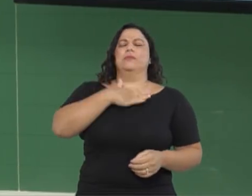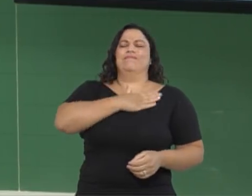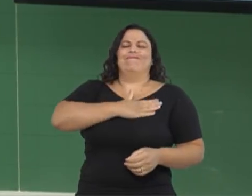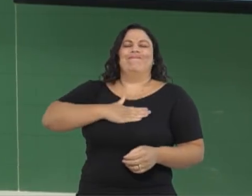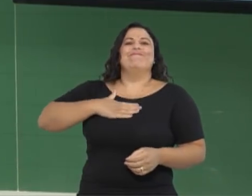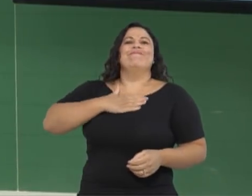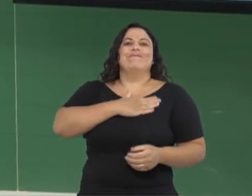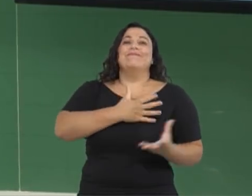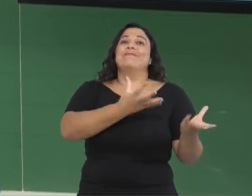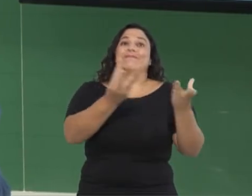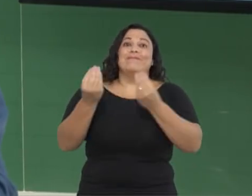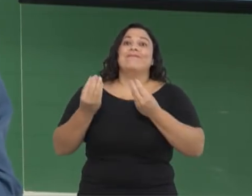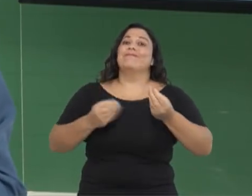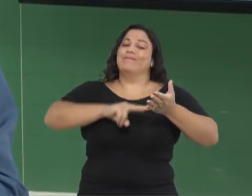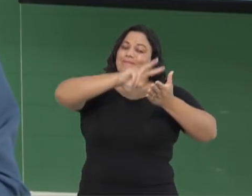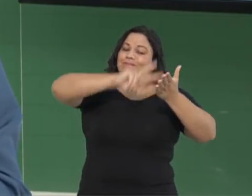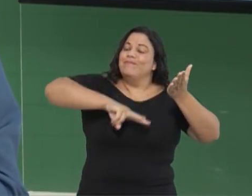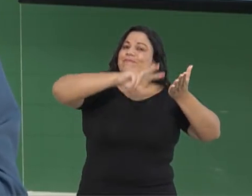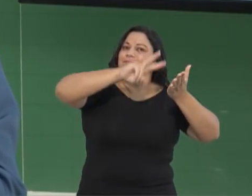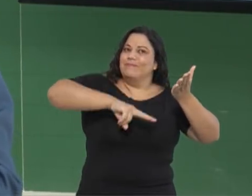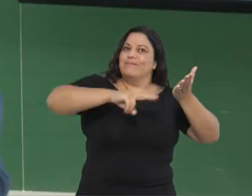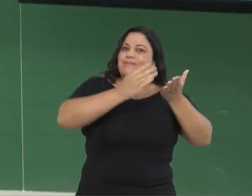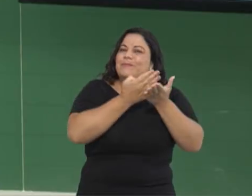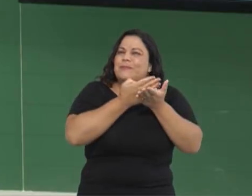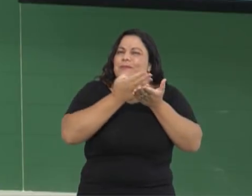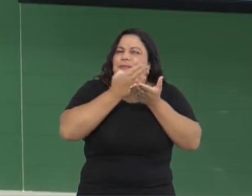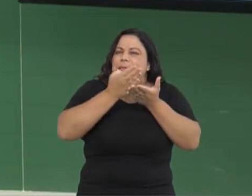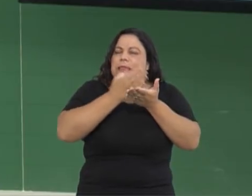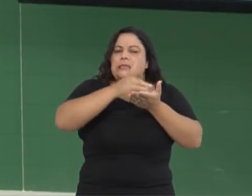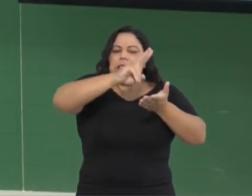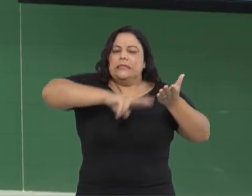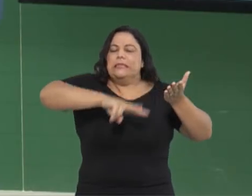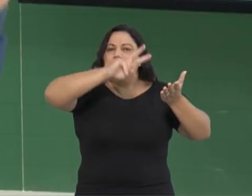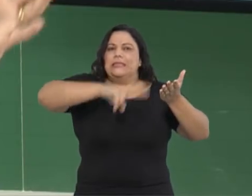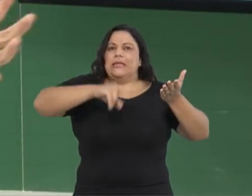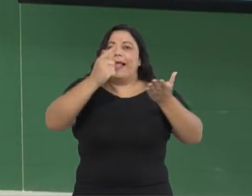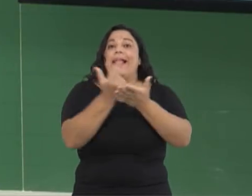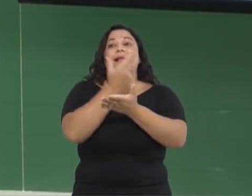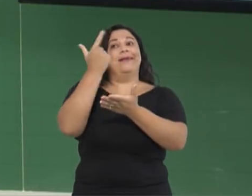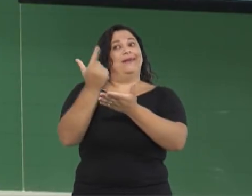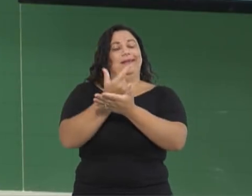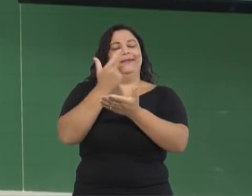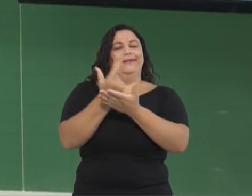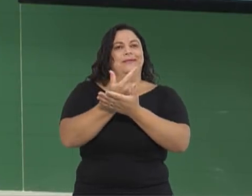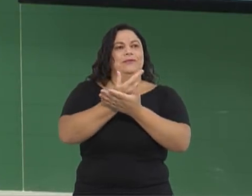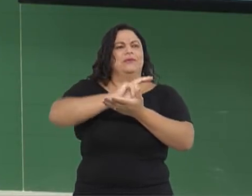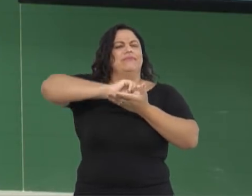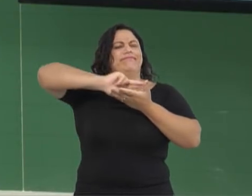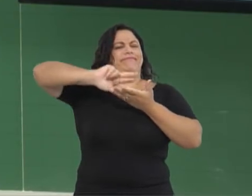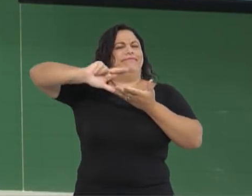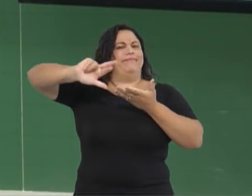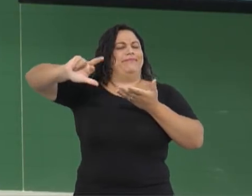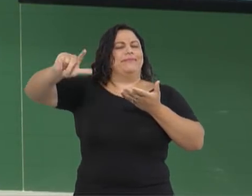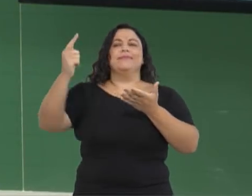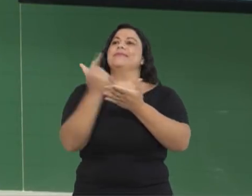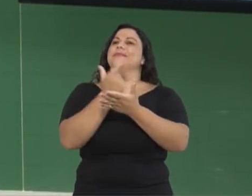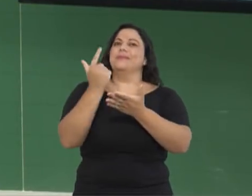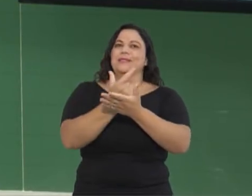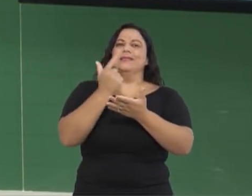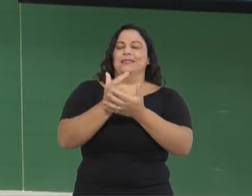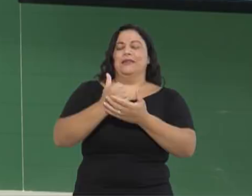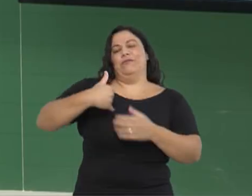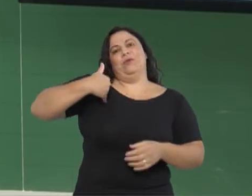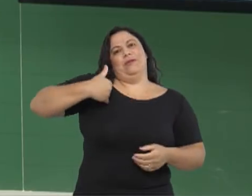momento já de começar a ler livros, né? E que aí tem vários livrozinhos para a idade de vocês, que